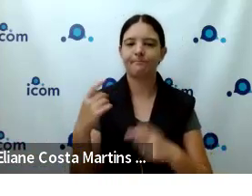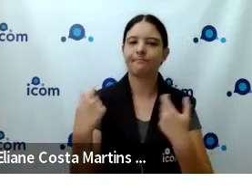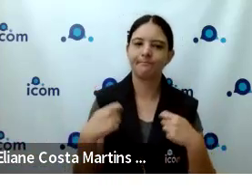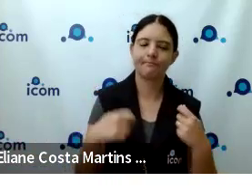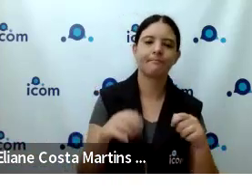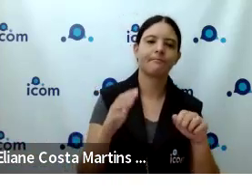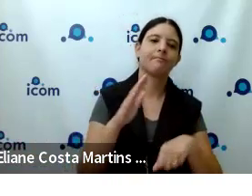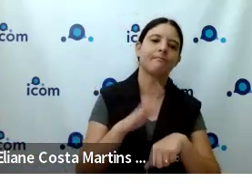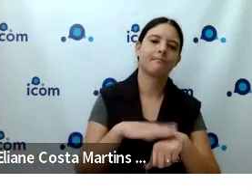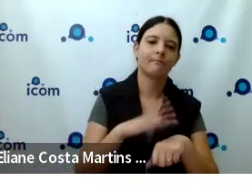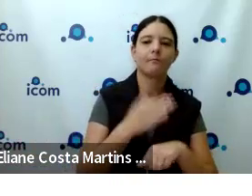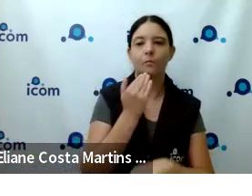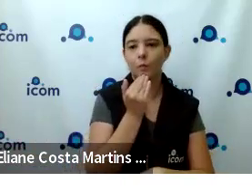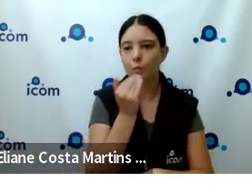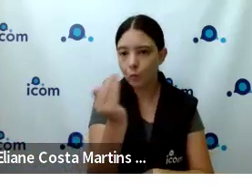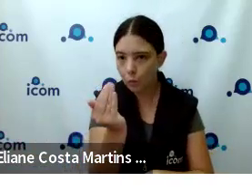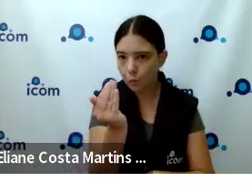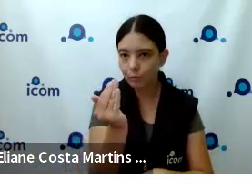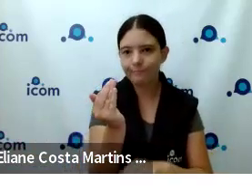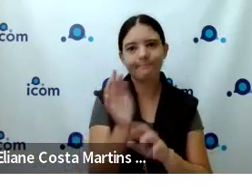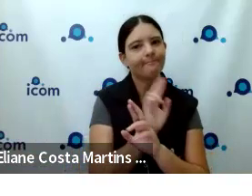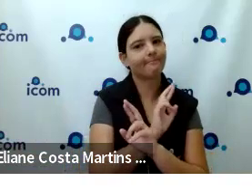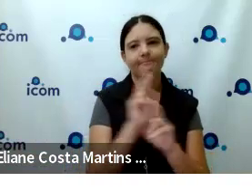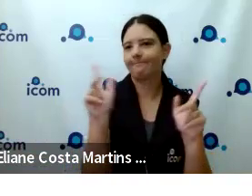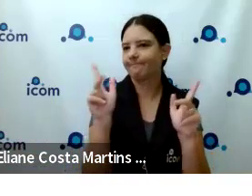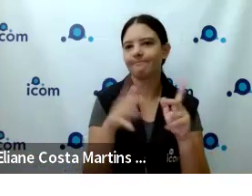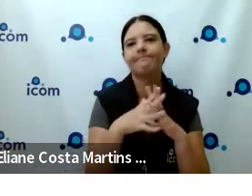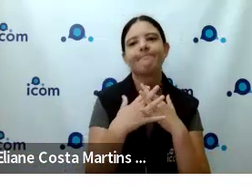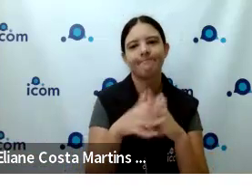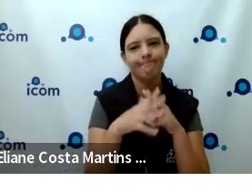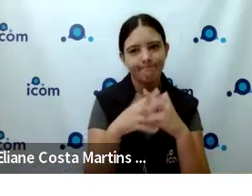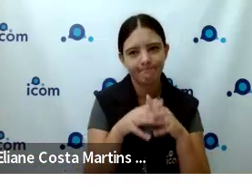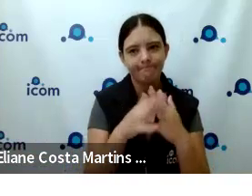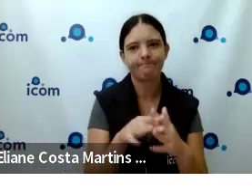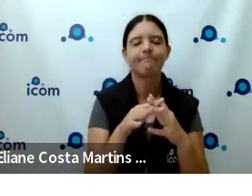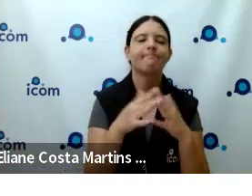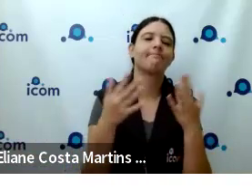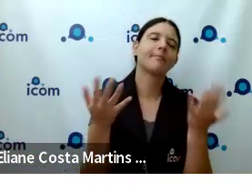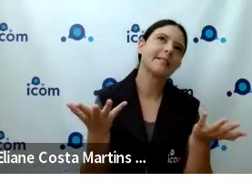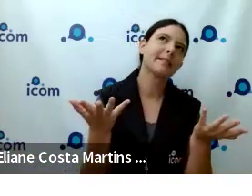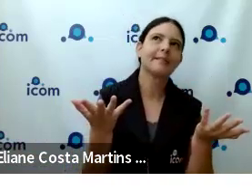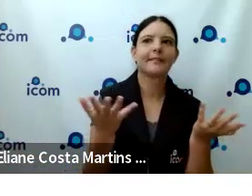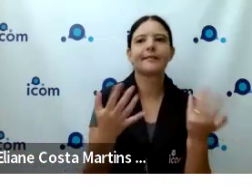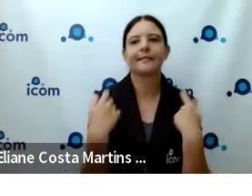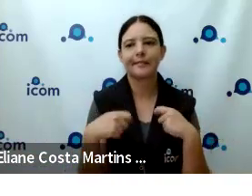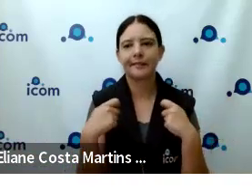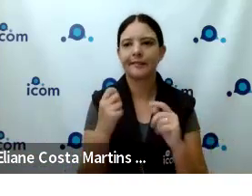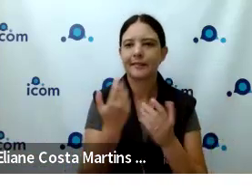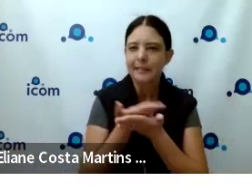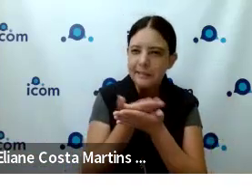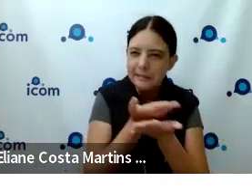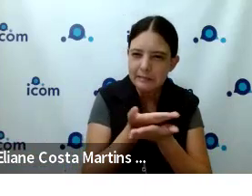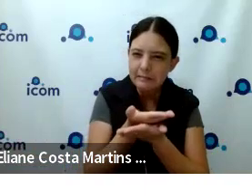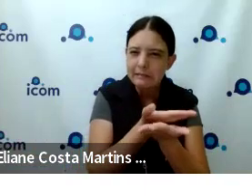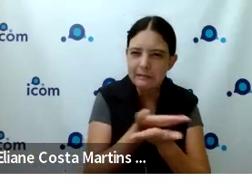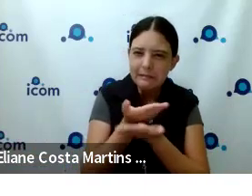protocolo de um requerimento, de uma petição, é uma complexidade, é algo que requer um estudo muitas